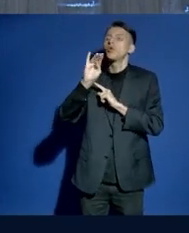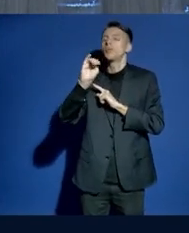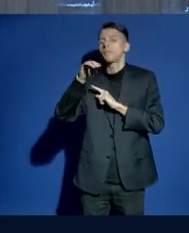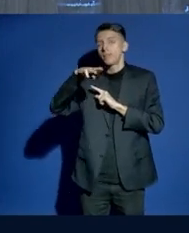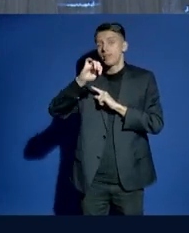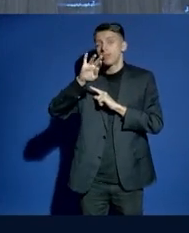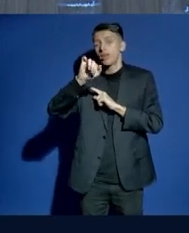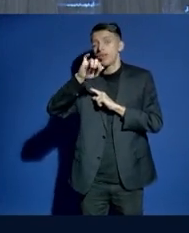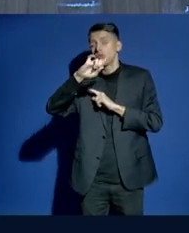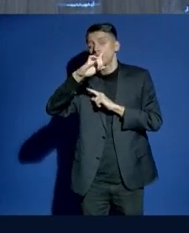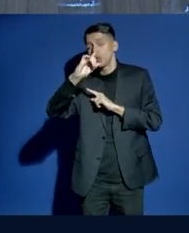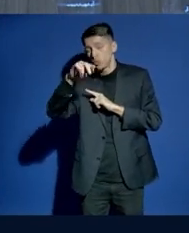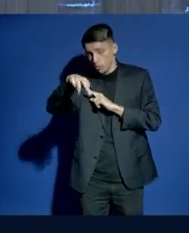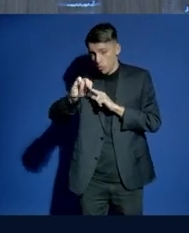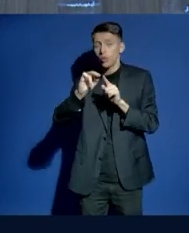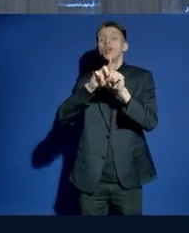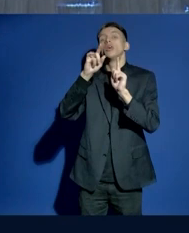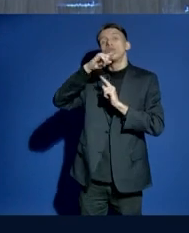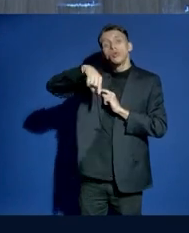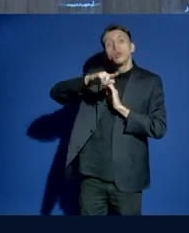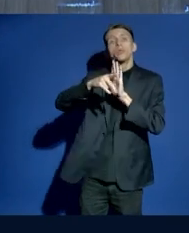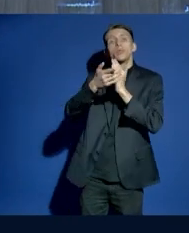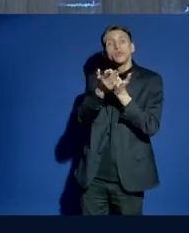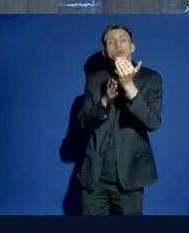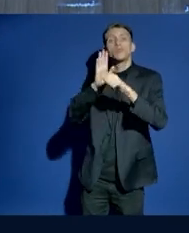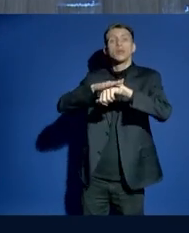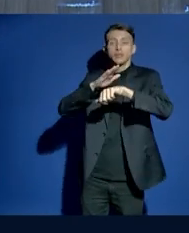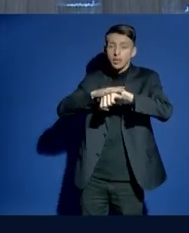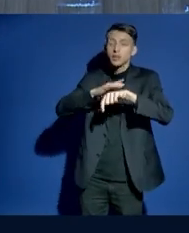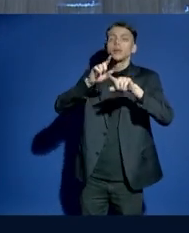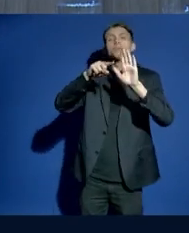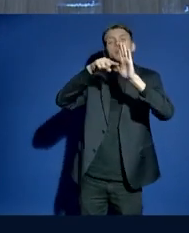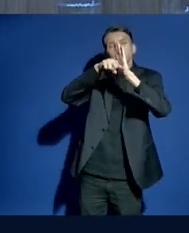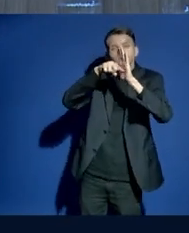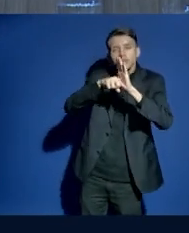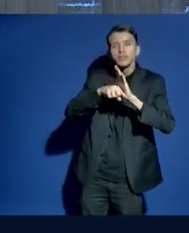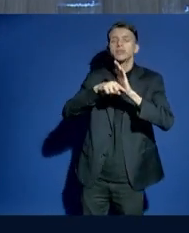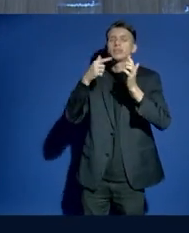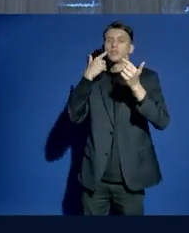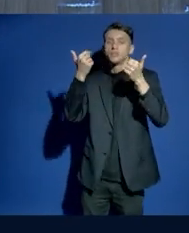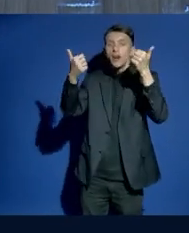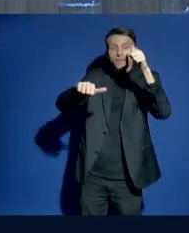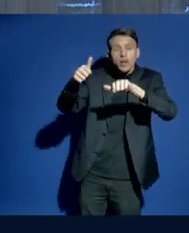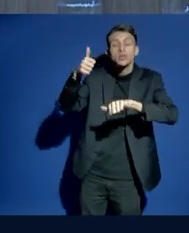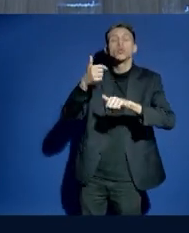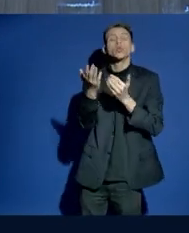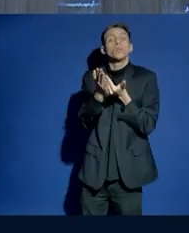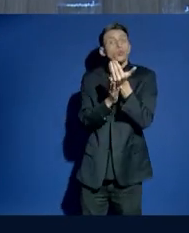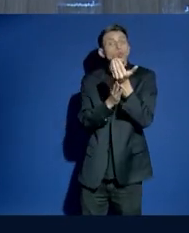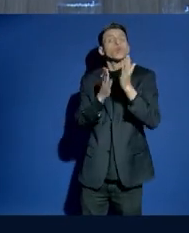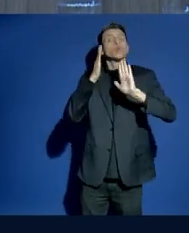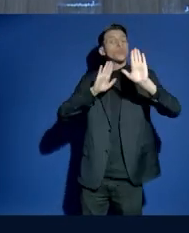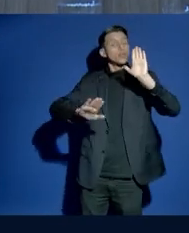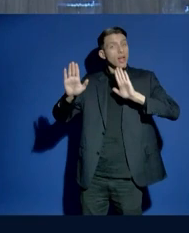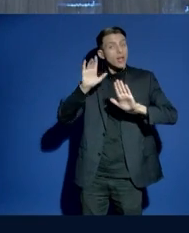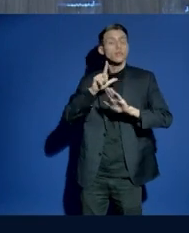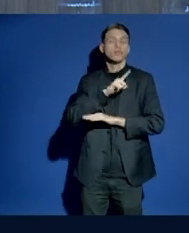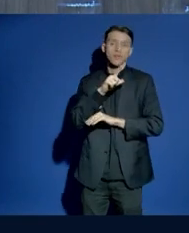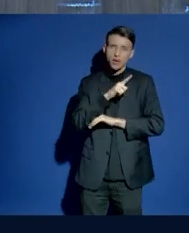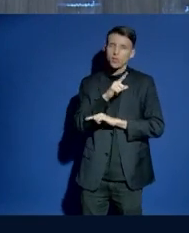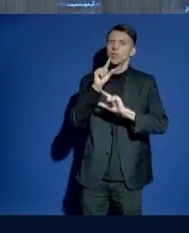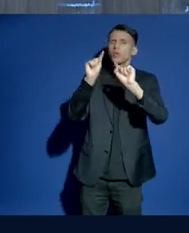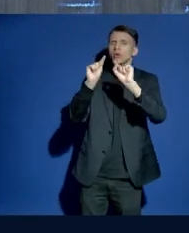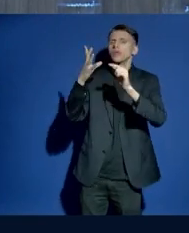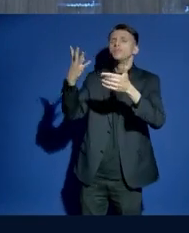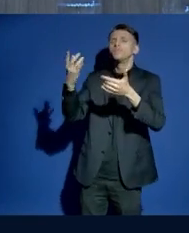automatizando todo tudo que entrava e saíamos várias medições tomamos começamos tomar muito cuidado do